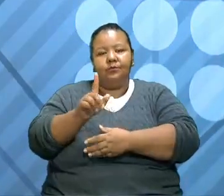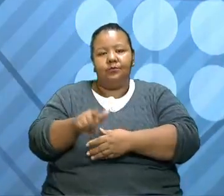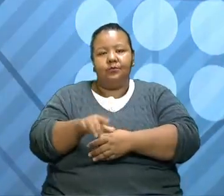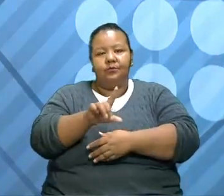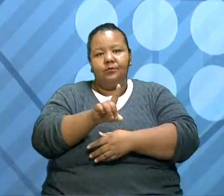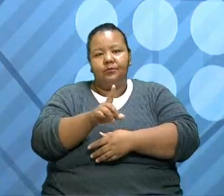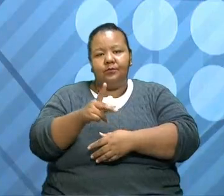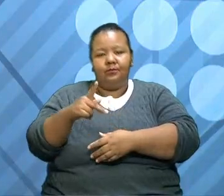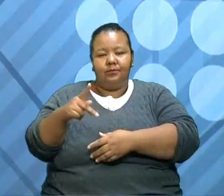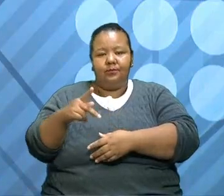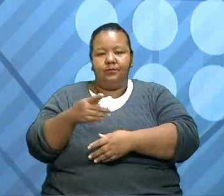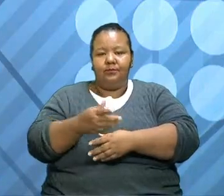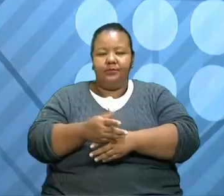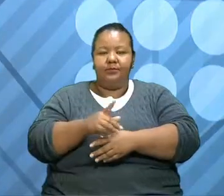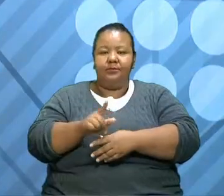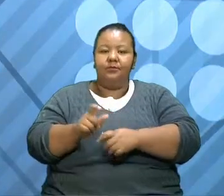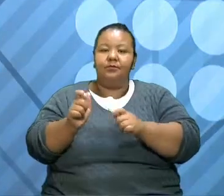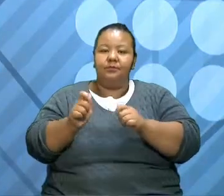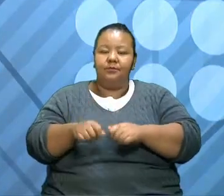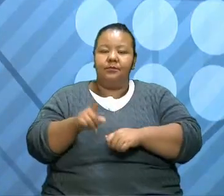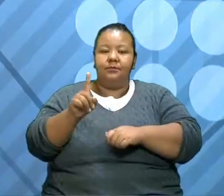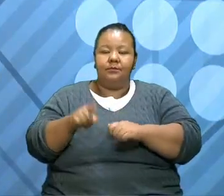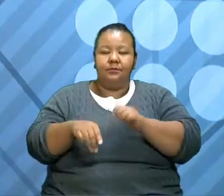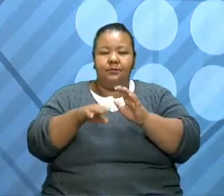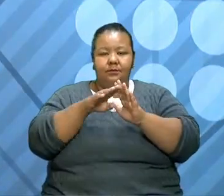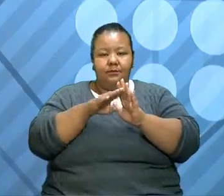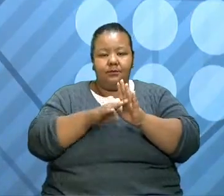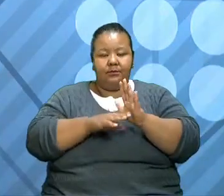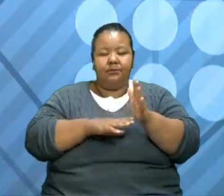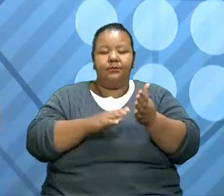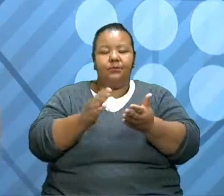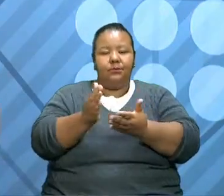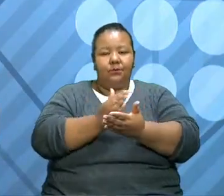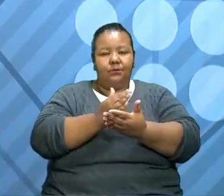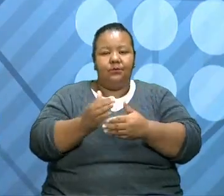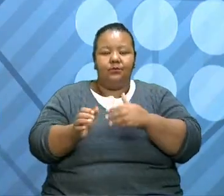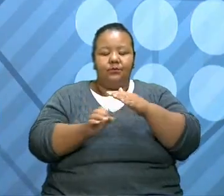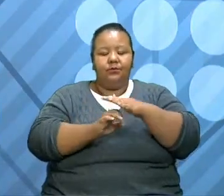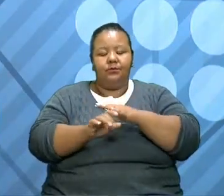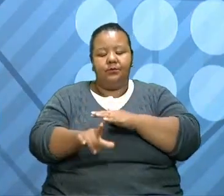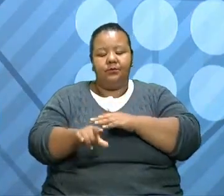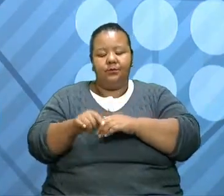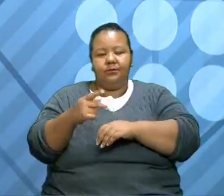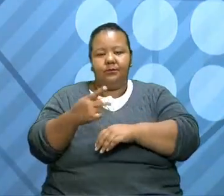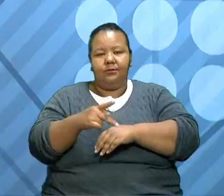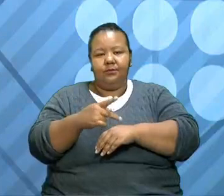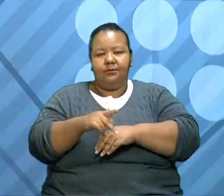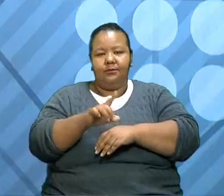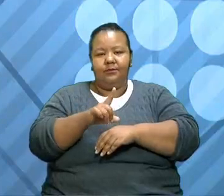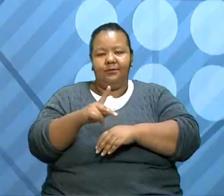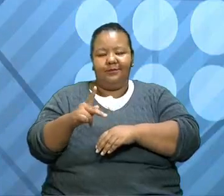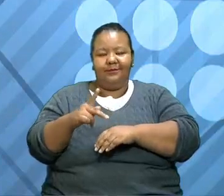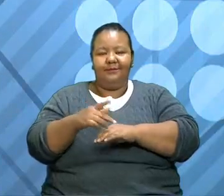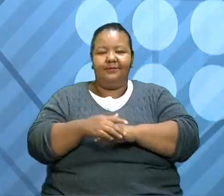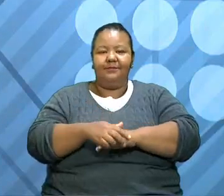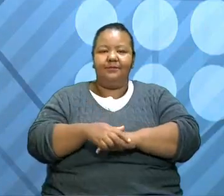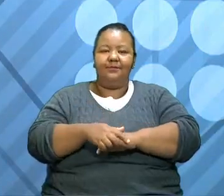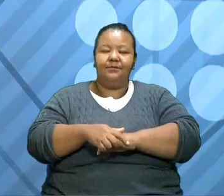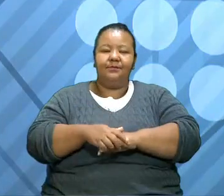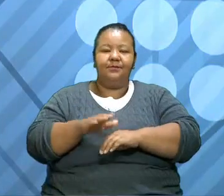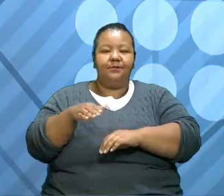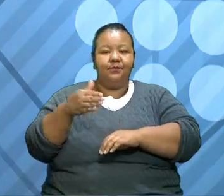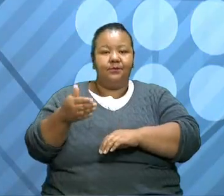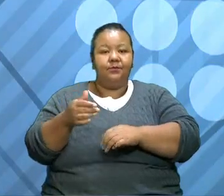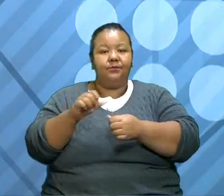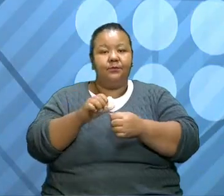um departamento que pode ser classificado ali. E algumas empresas preferem mais esse tipo de departamento. Quando você